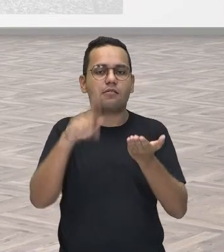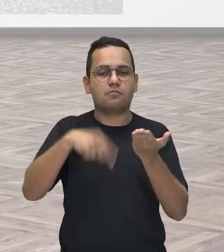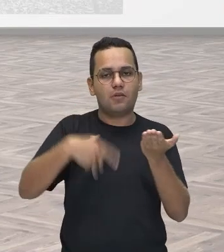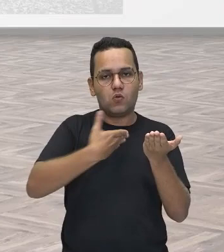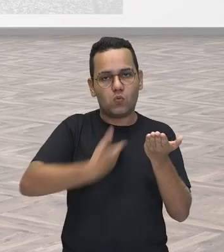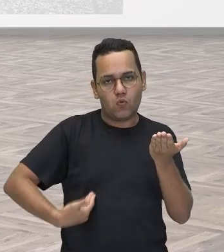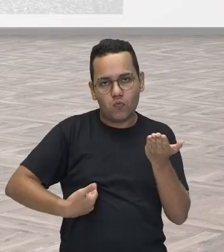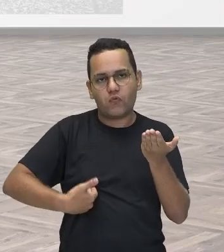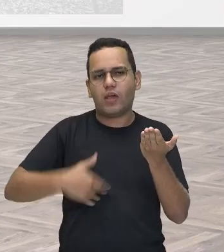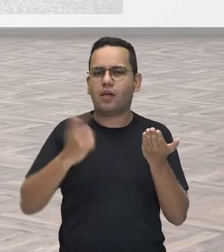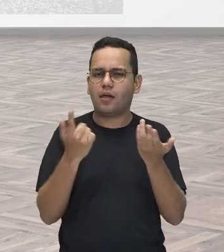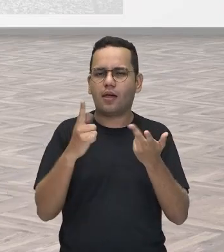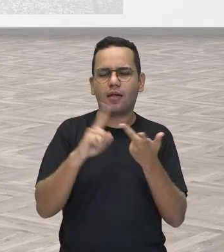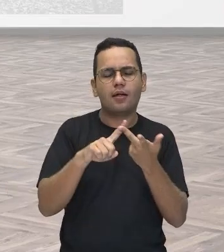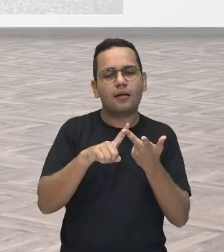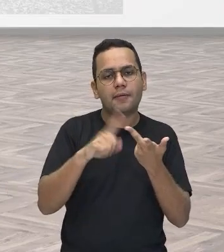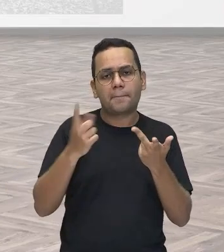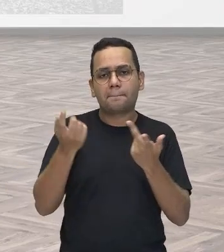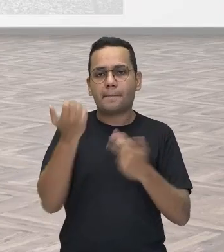e também